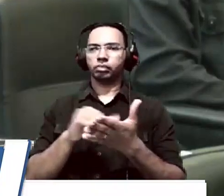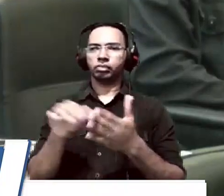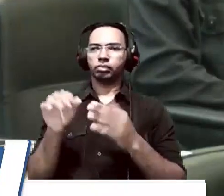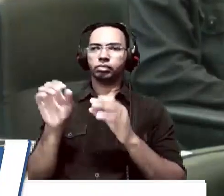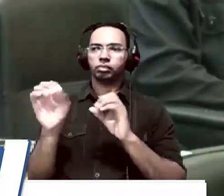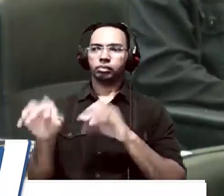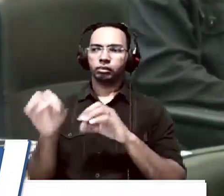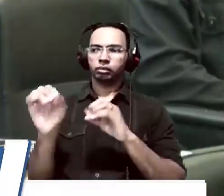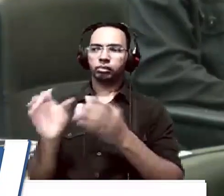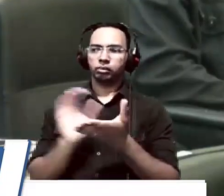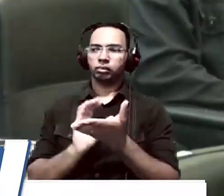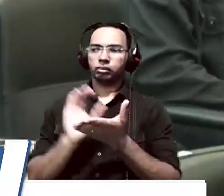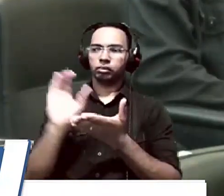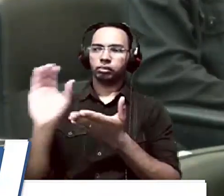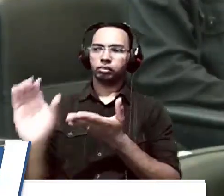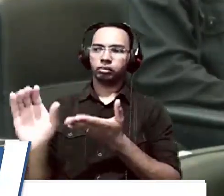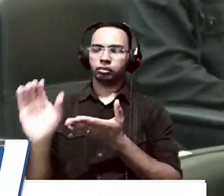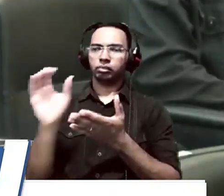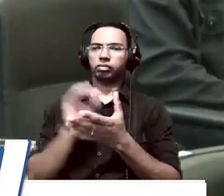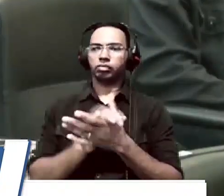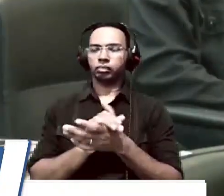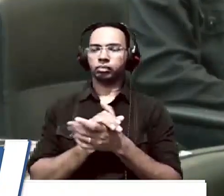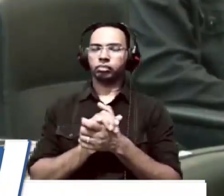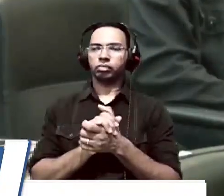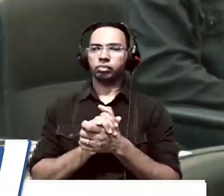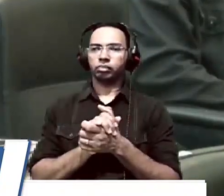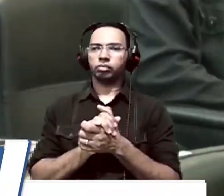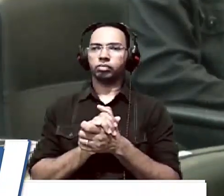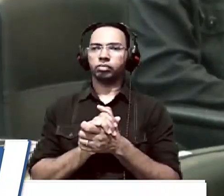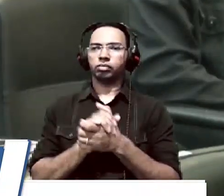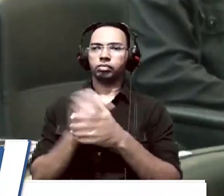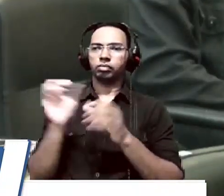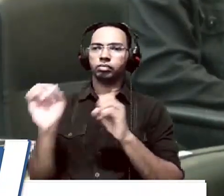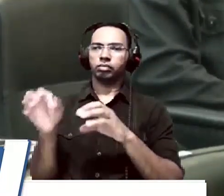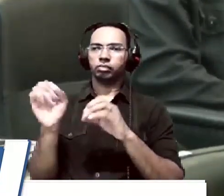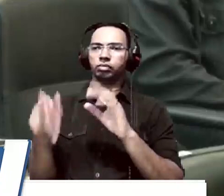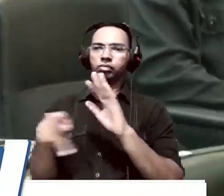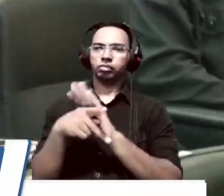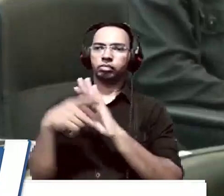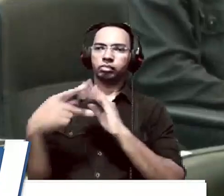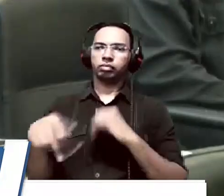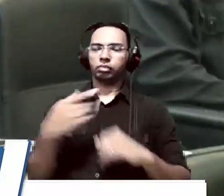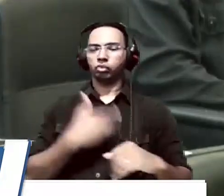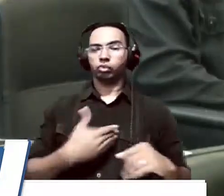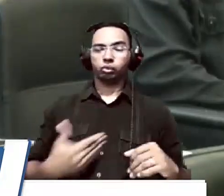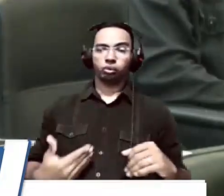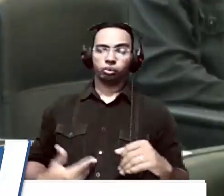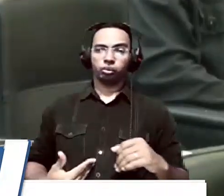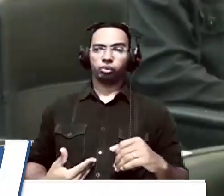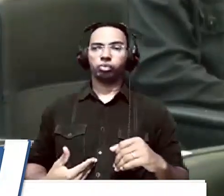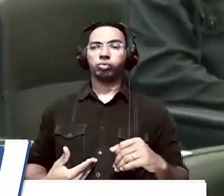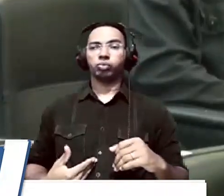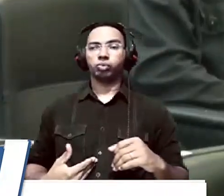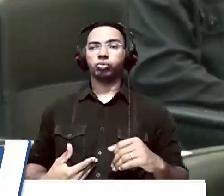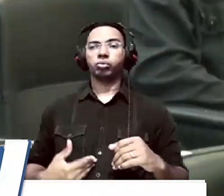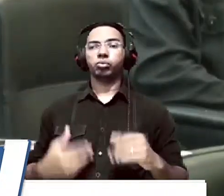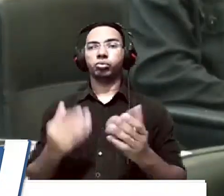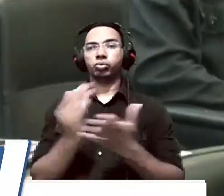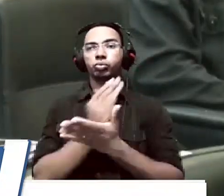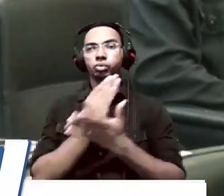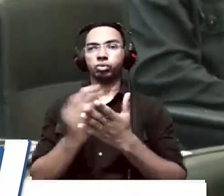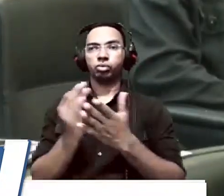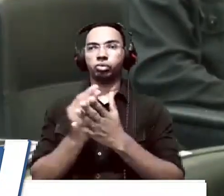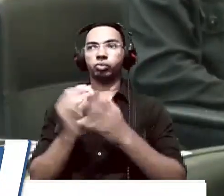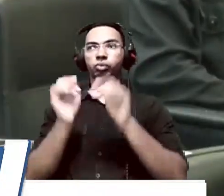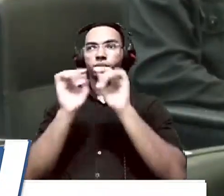Investimento em ensino público aqui na cidade, muitos alertas do tribunal